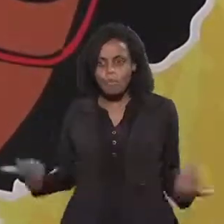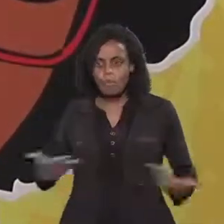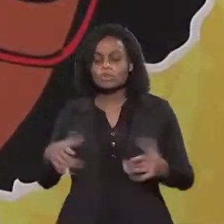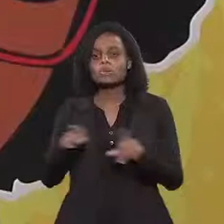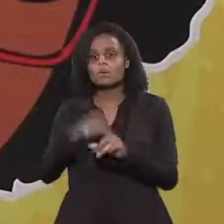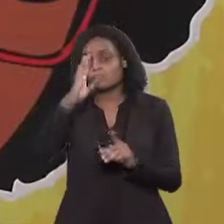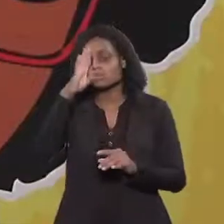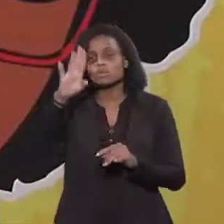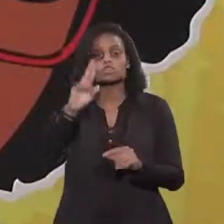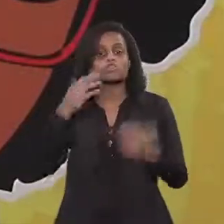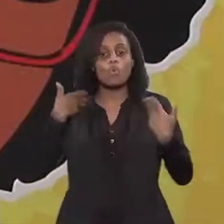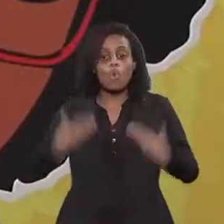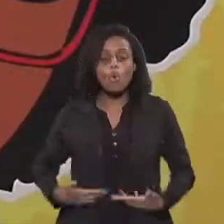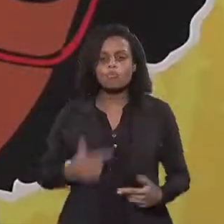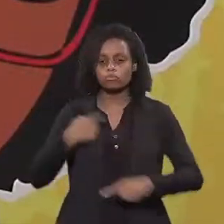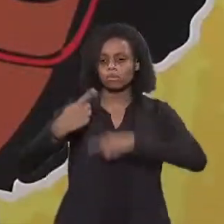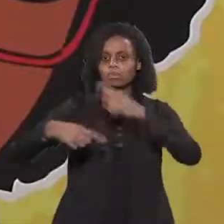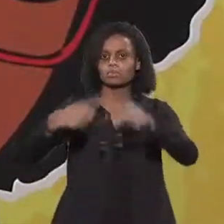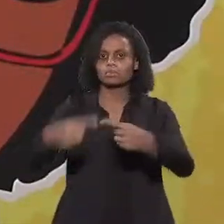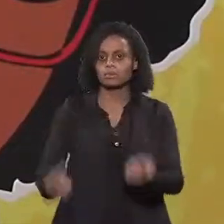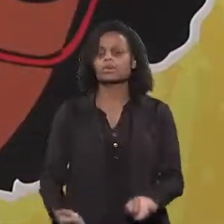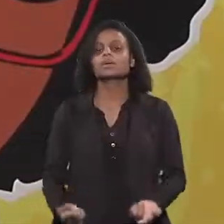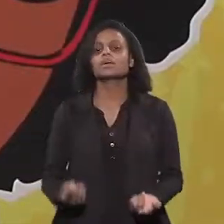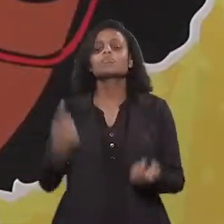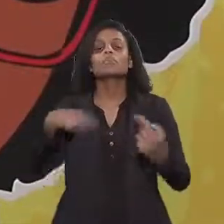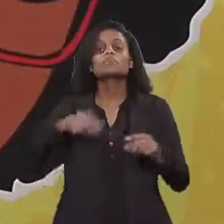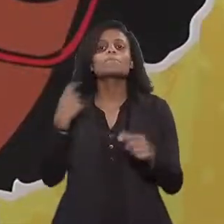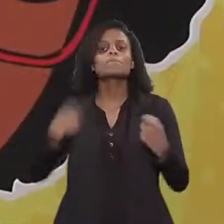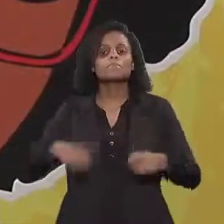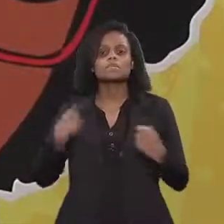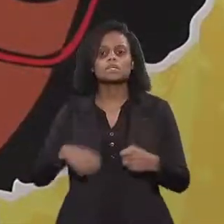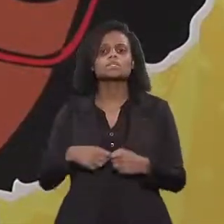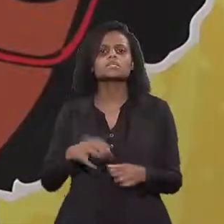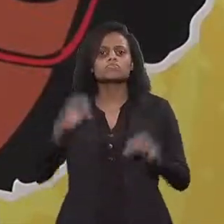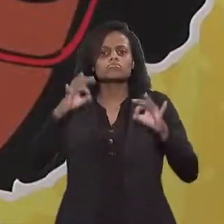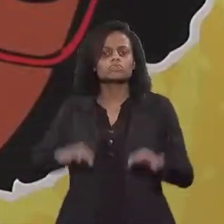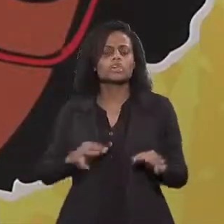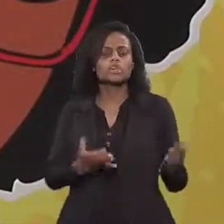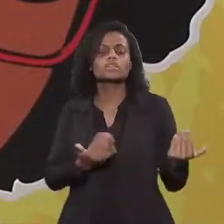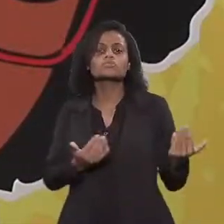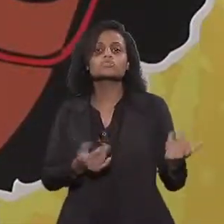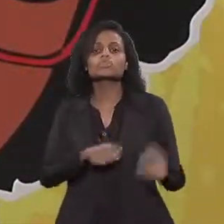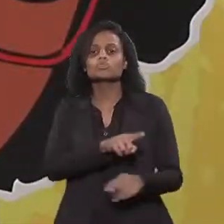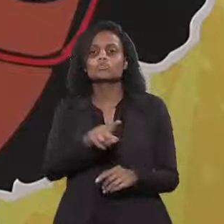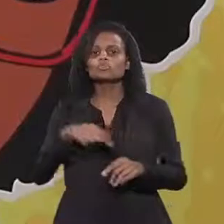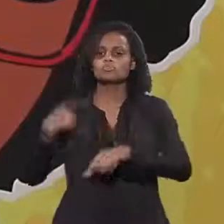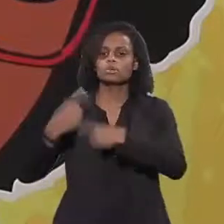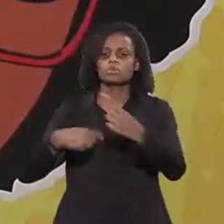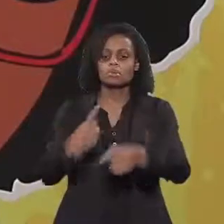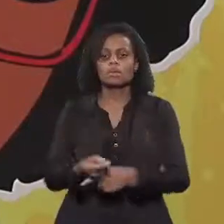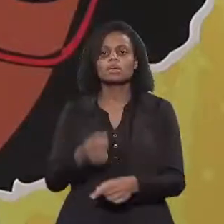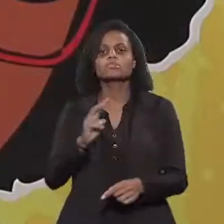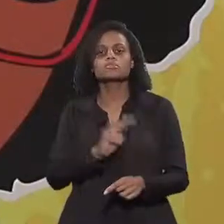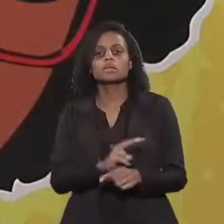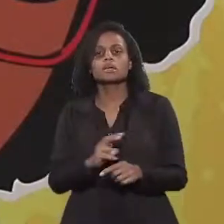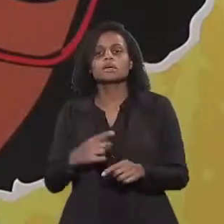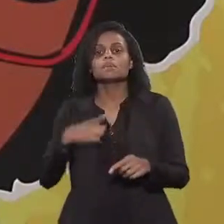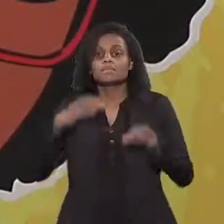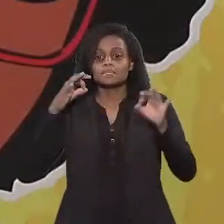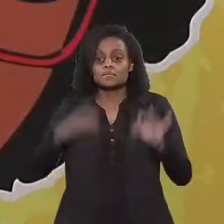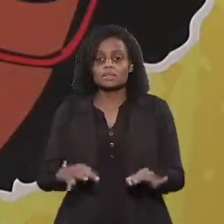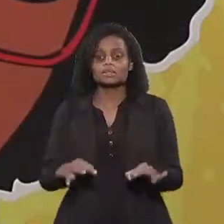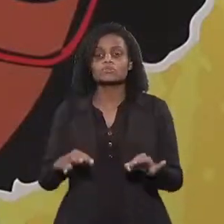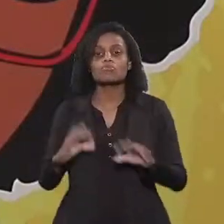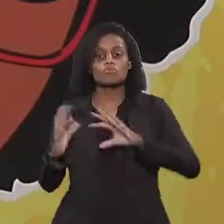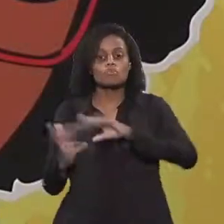hoje, mas principalmente os corpos que virão depois dos nossos, porque a gente precisa garantir essa juventude que está vindo aí, a gente